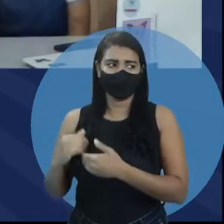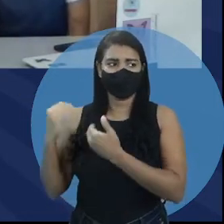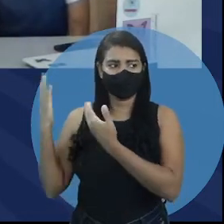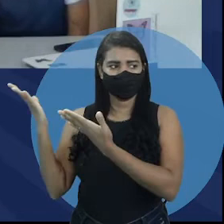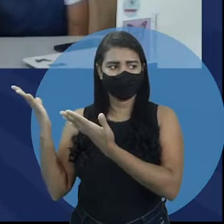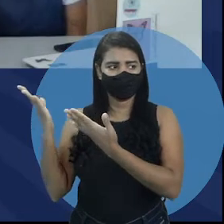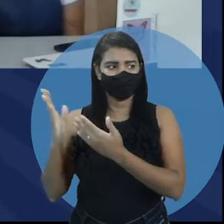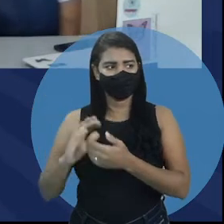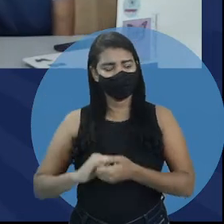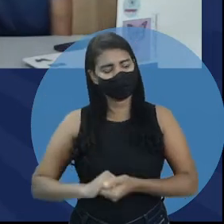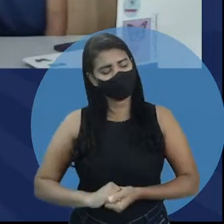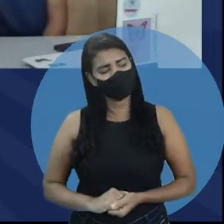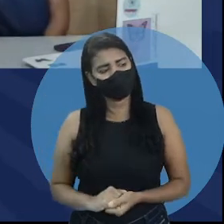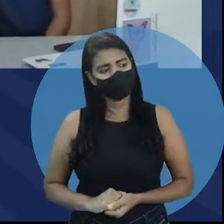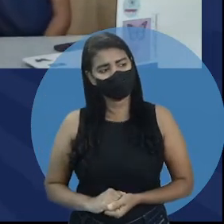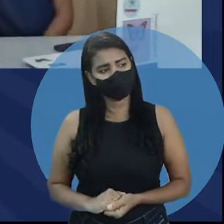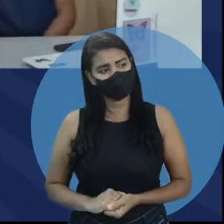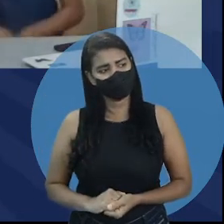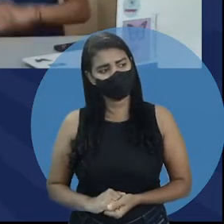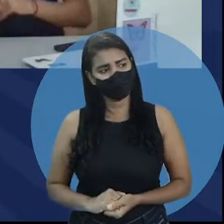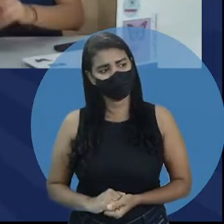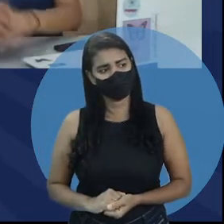Bastidores.